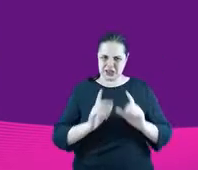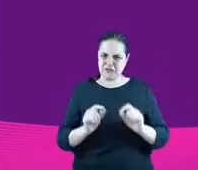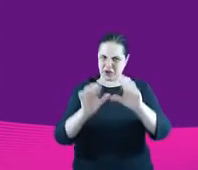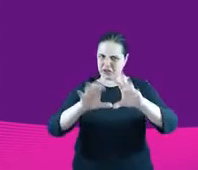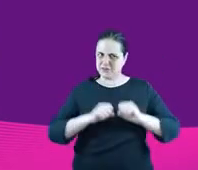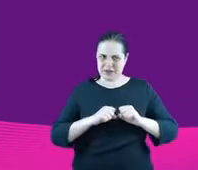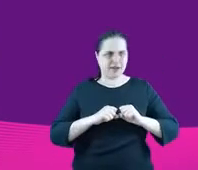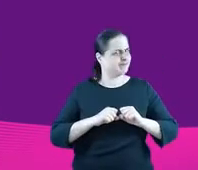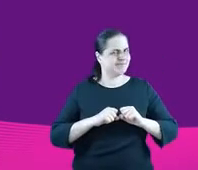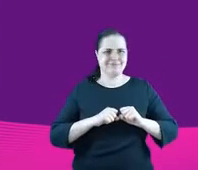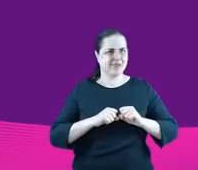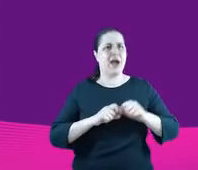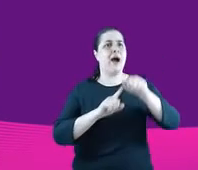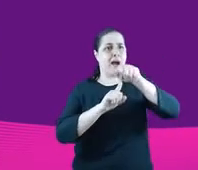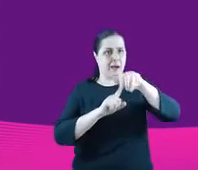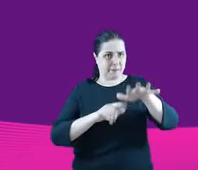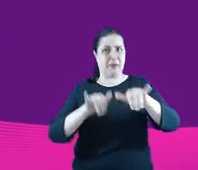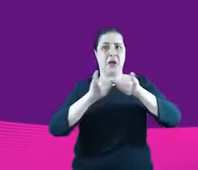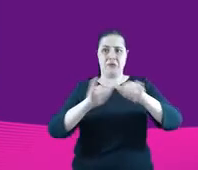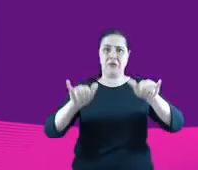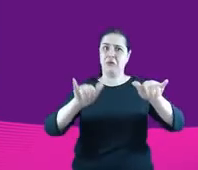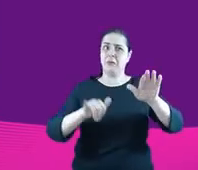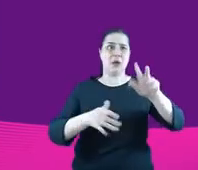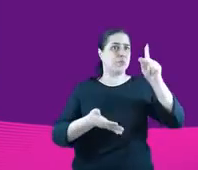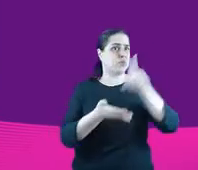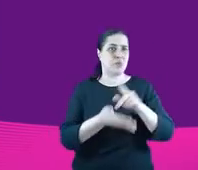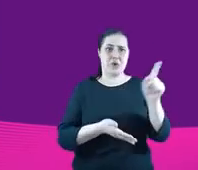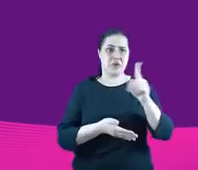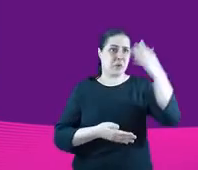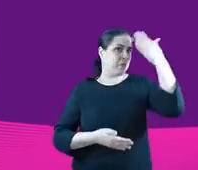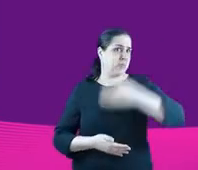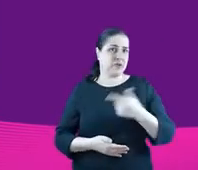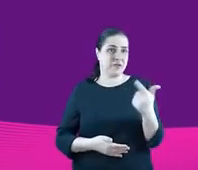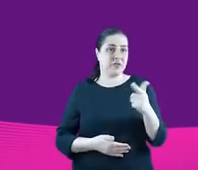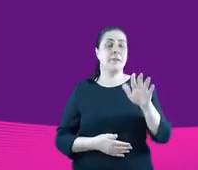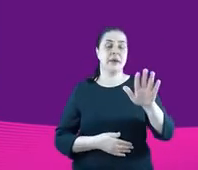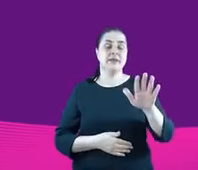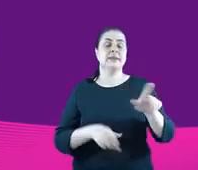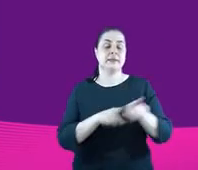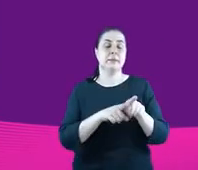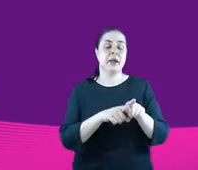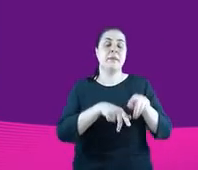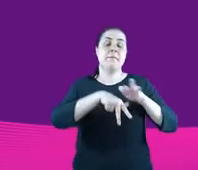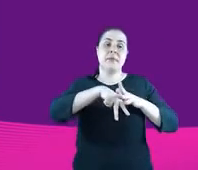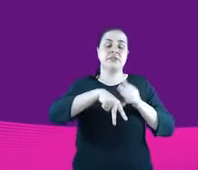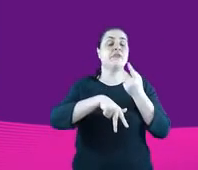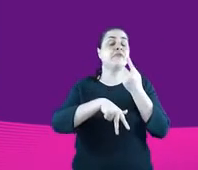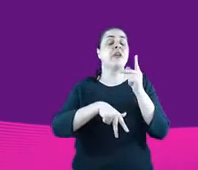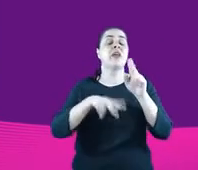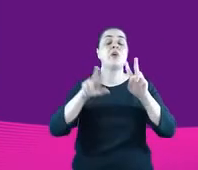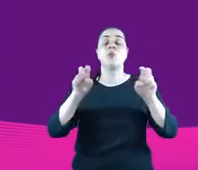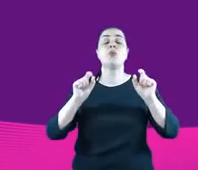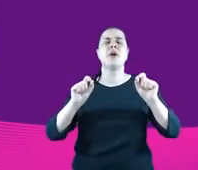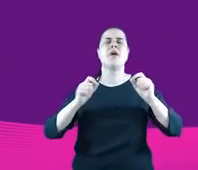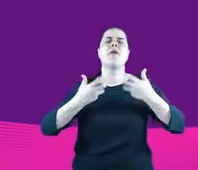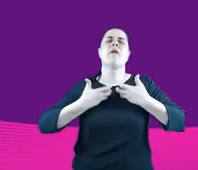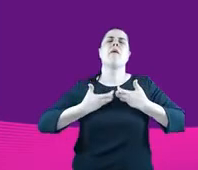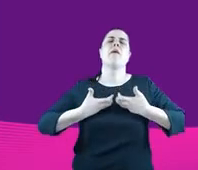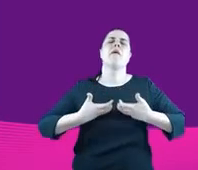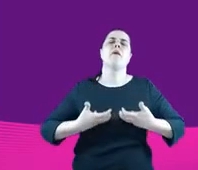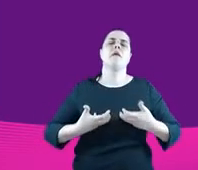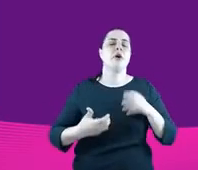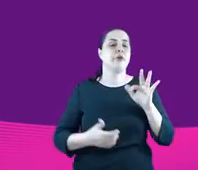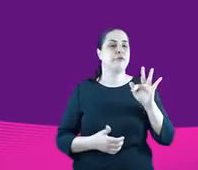Outra sequela importante que a gente valoriza menos é a fadiga. Os pacientes se queixam muito de fadiga durante a quimioterapia, essa